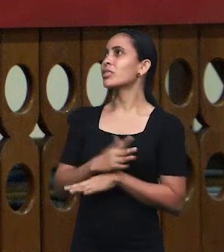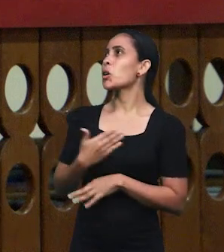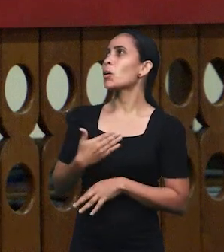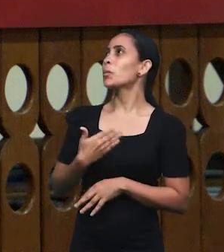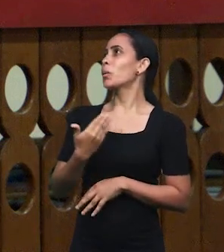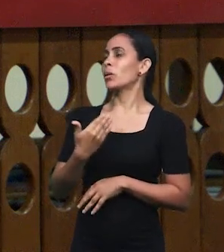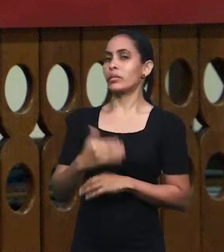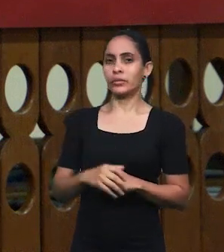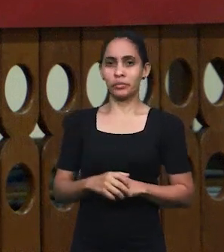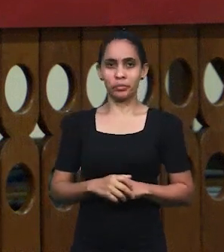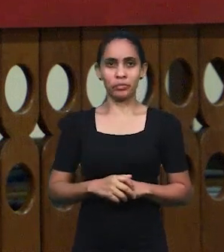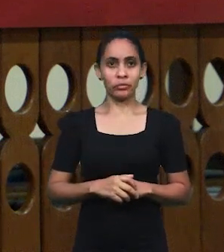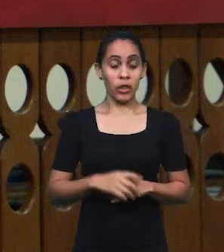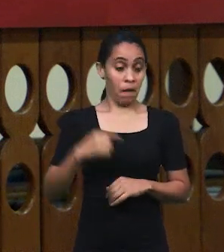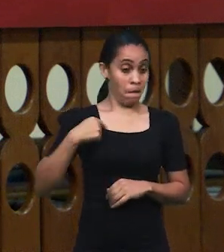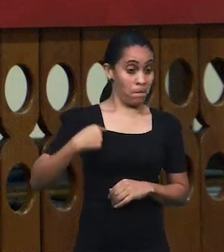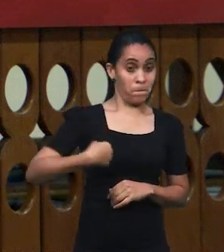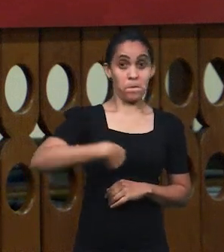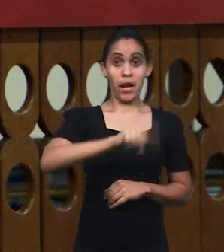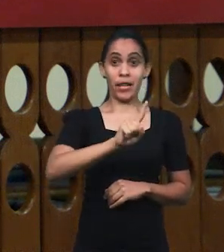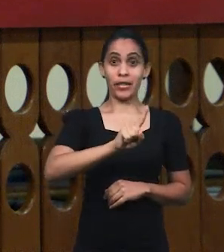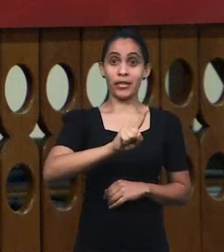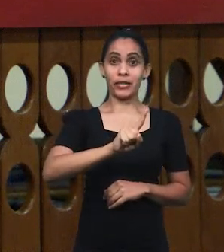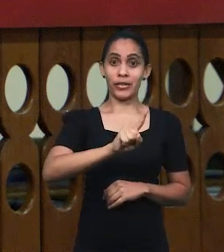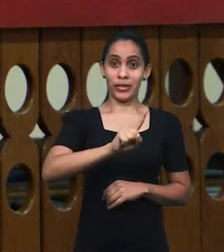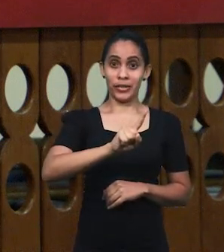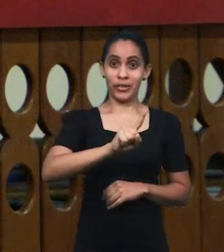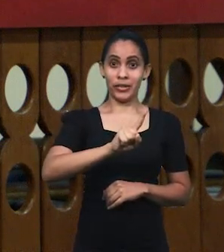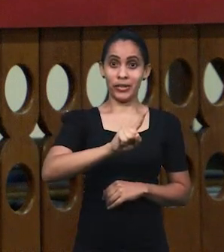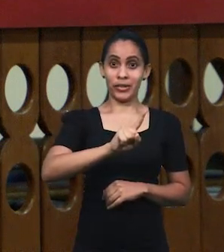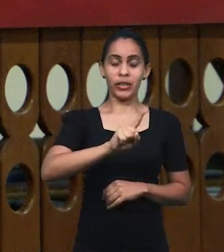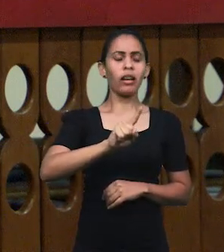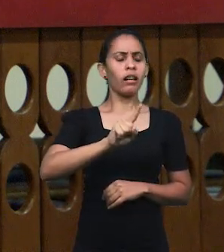Eis-me aqui. Aí vem o comando. Eu digo assim: vai,